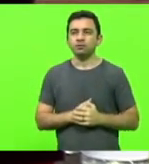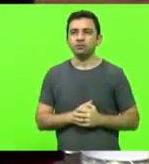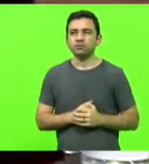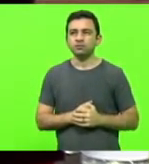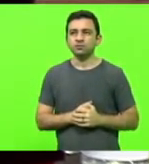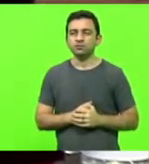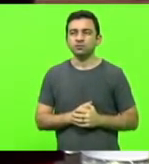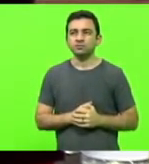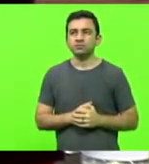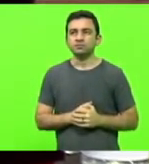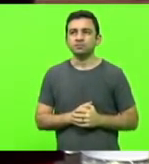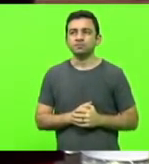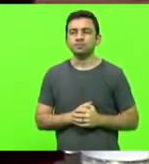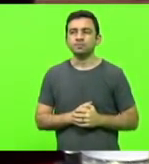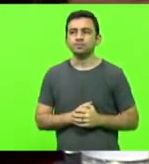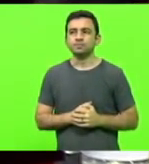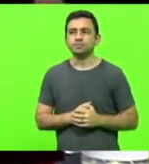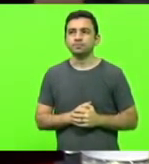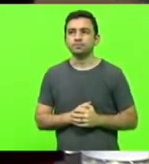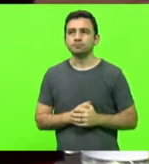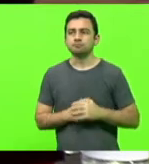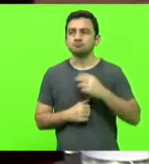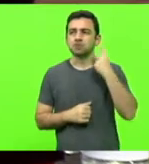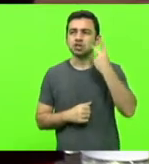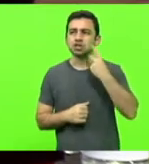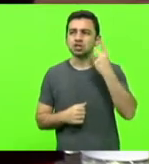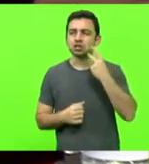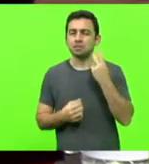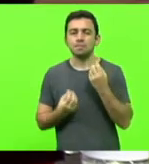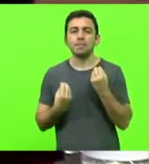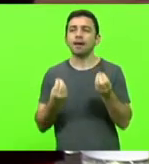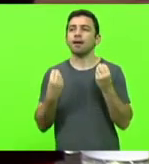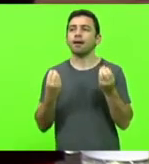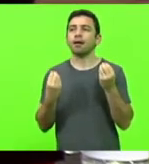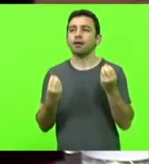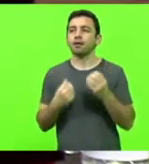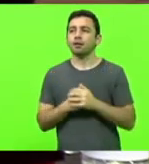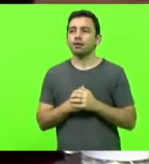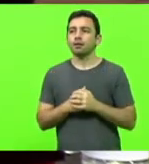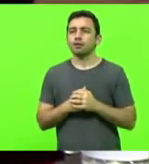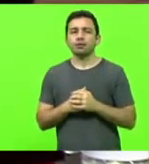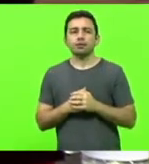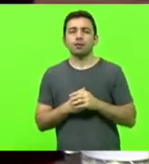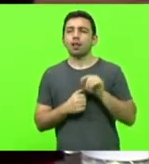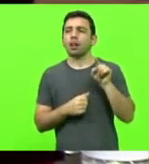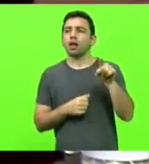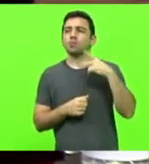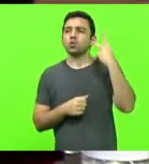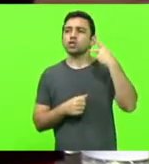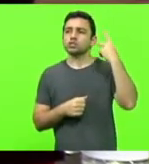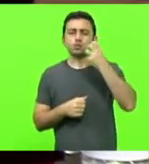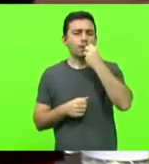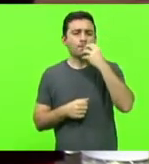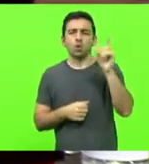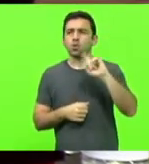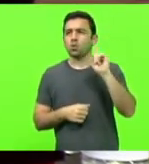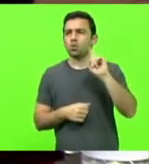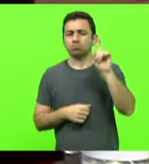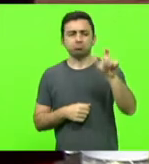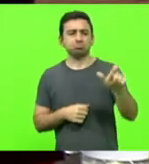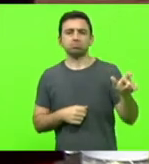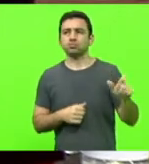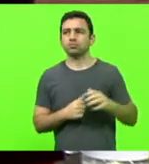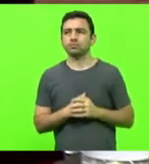que a política ela não serve, que quem está na política não é do bem. Isso tudo